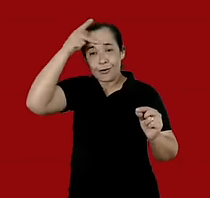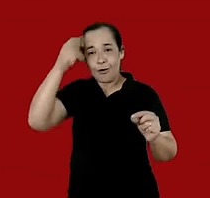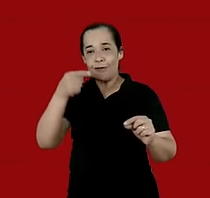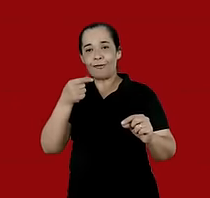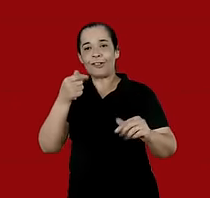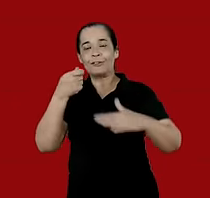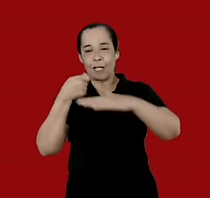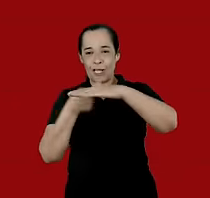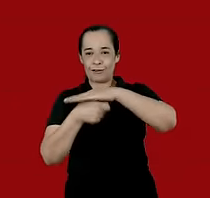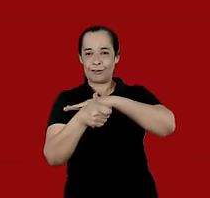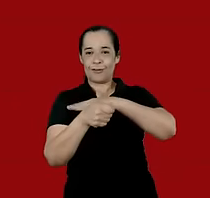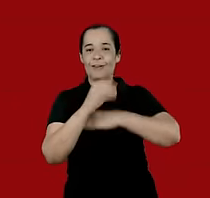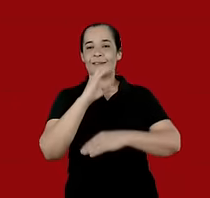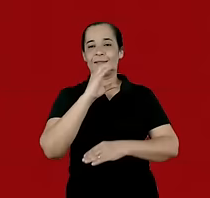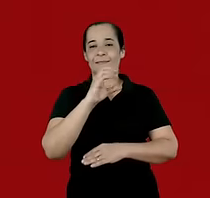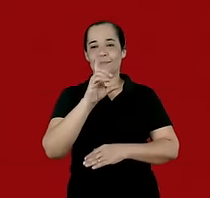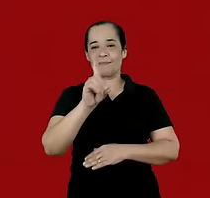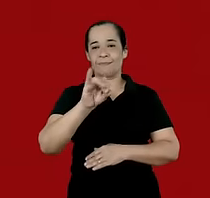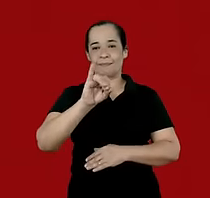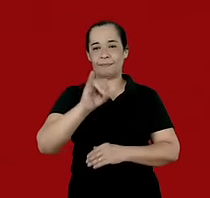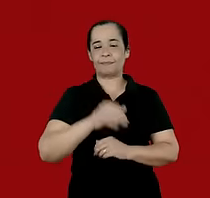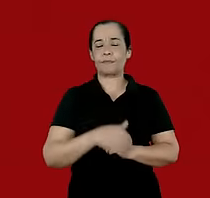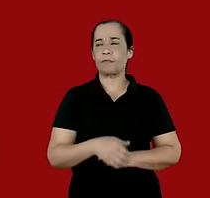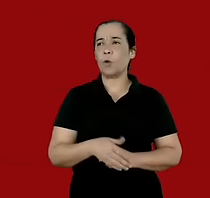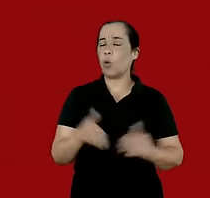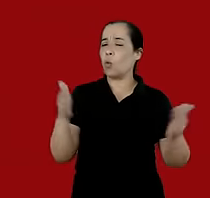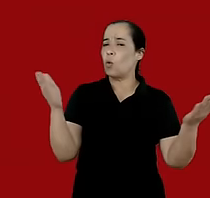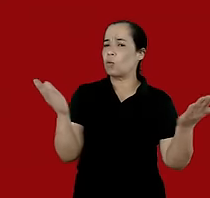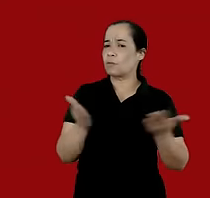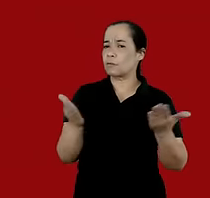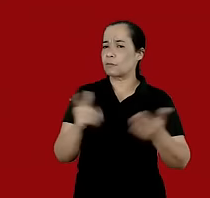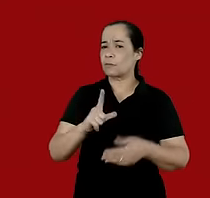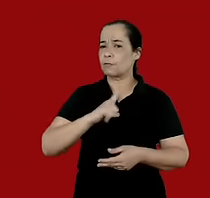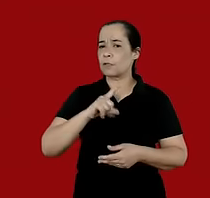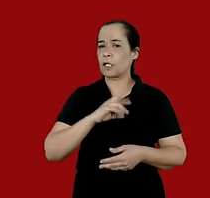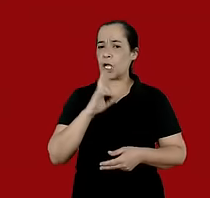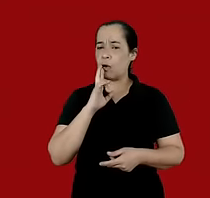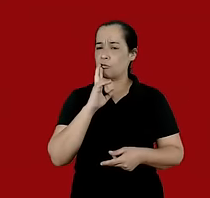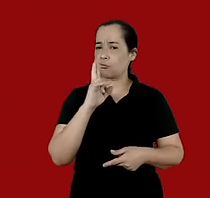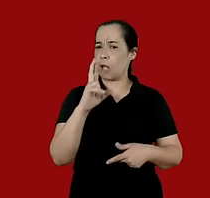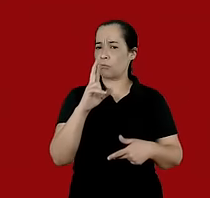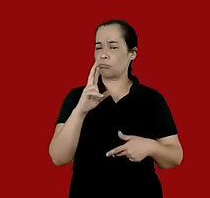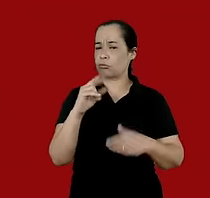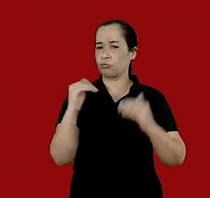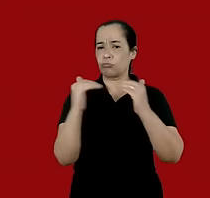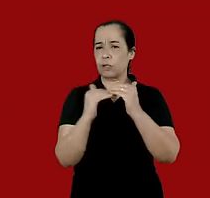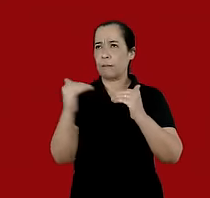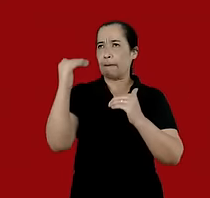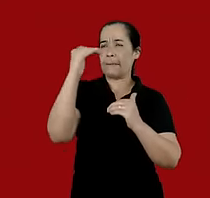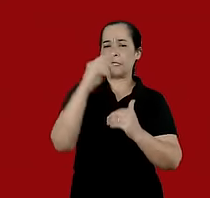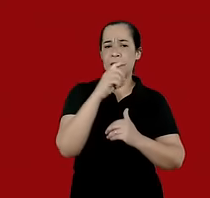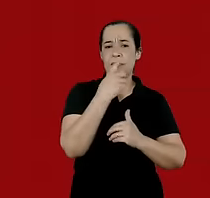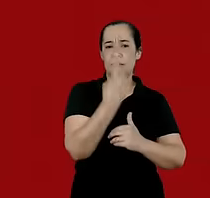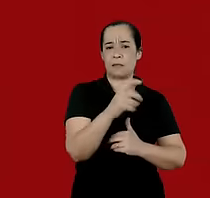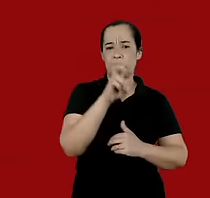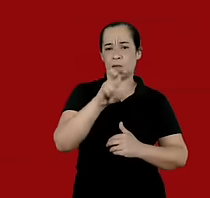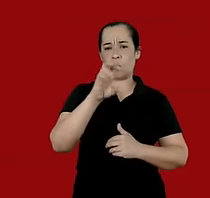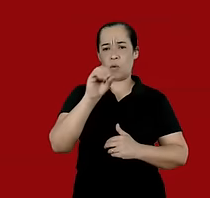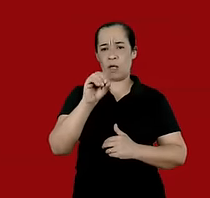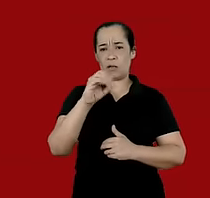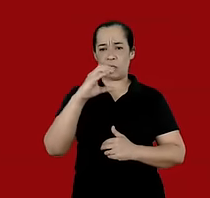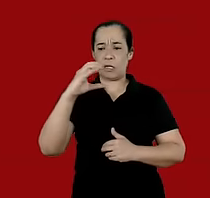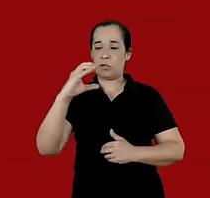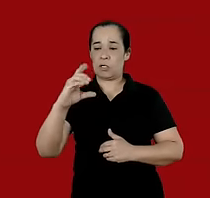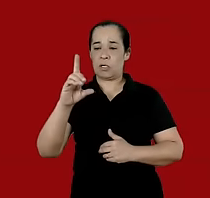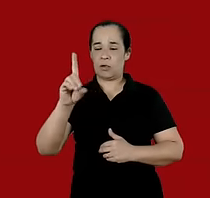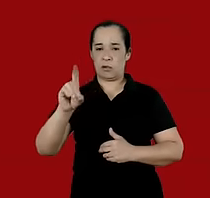hoje a gente tem eh e resultados muito superiores em torno de 150 do CDI em média para os índices de renda fixa